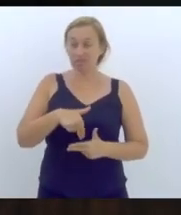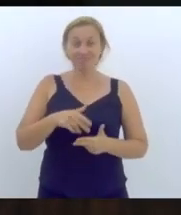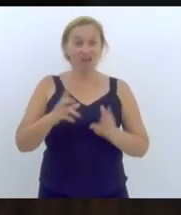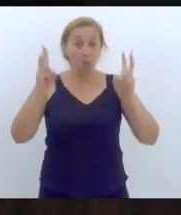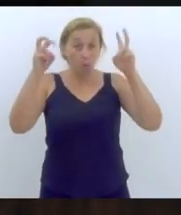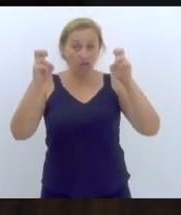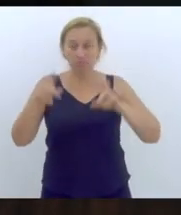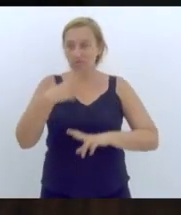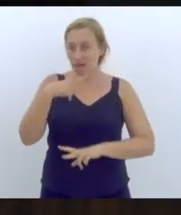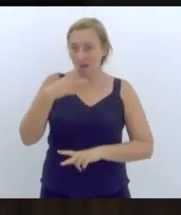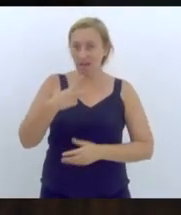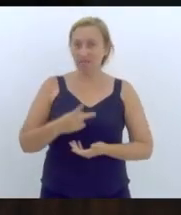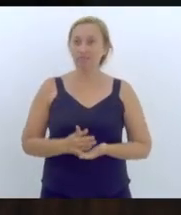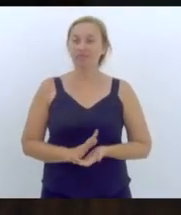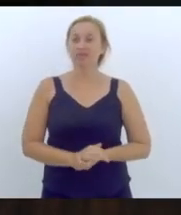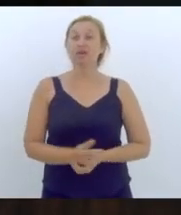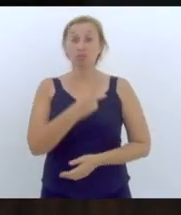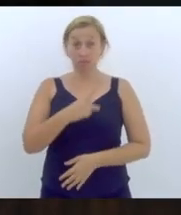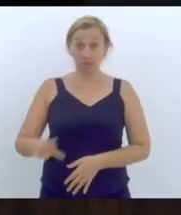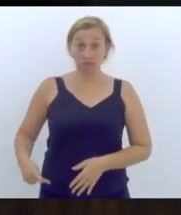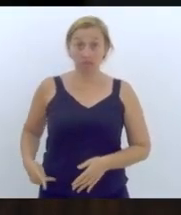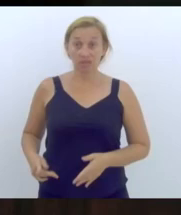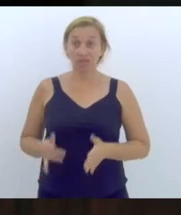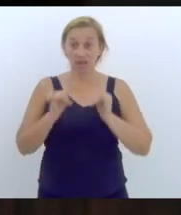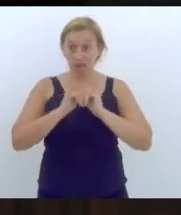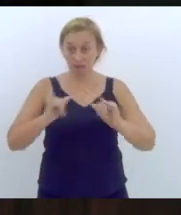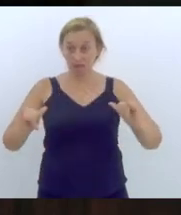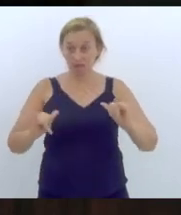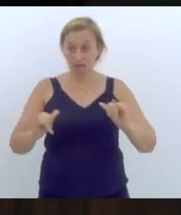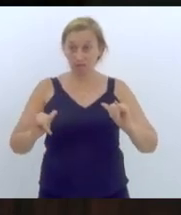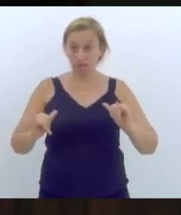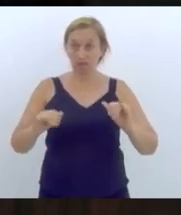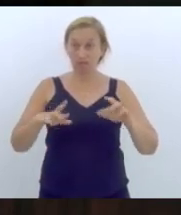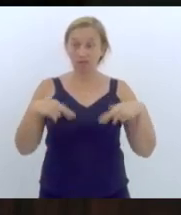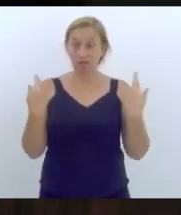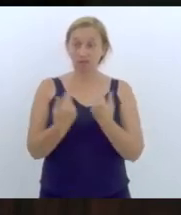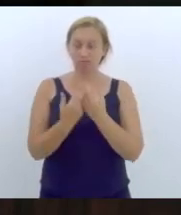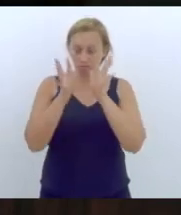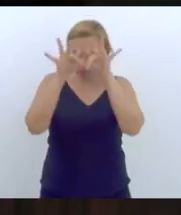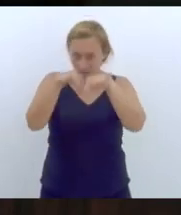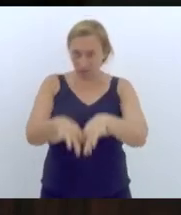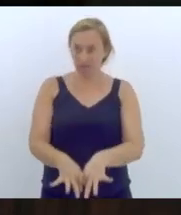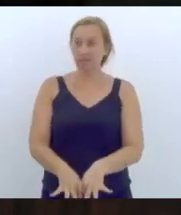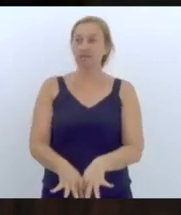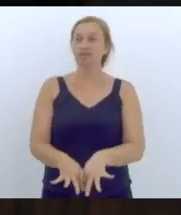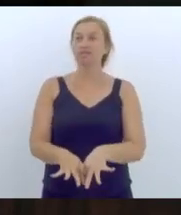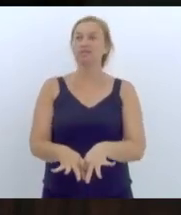assunto a tratar, essa presidência declara a presente sessão encerrada.